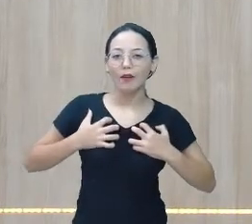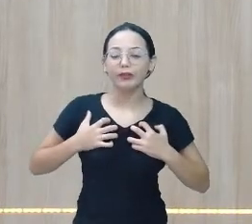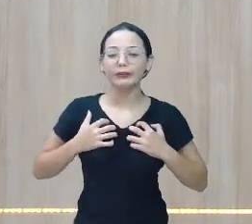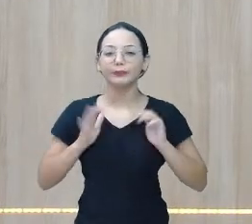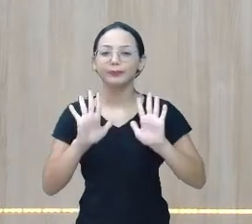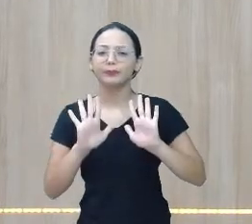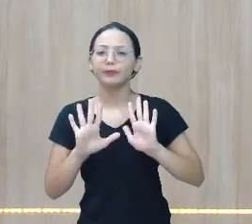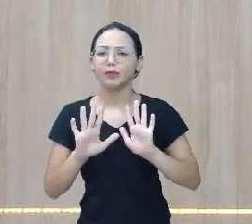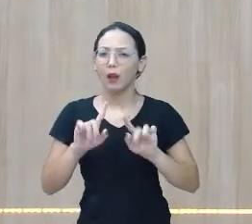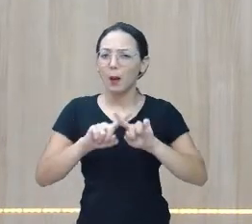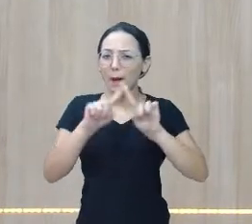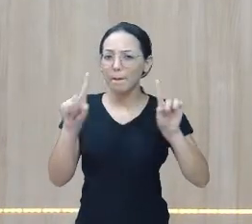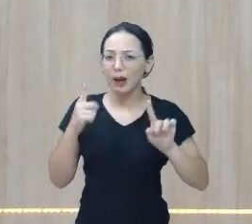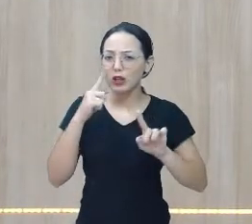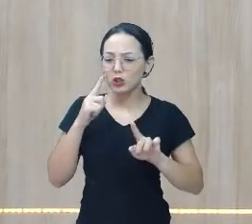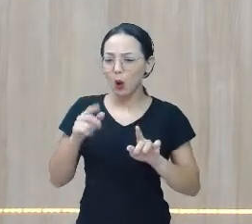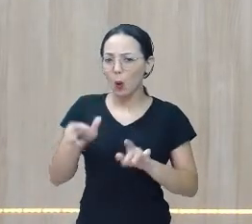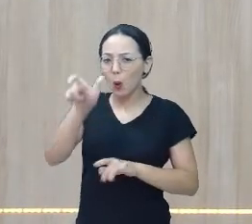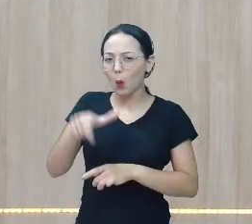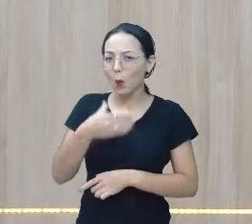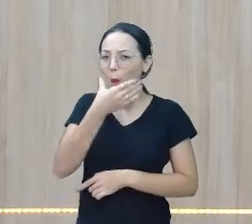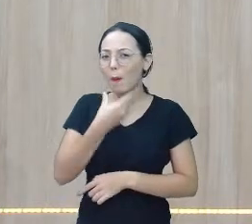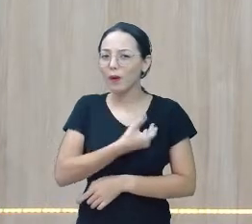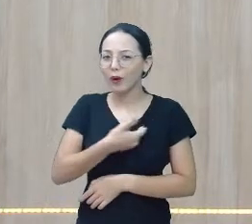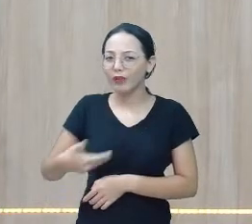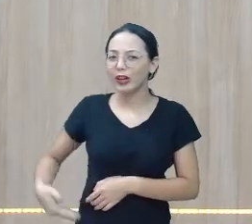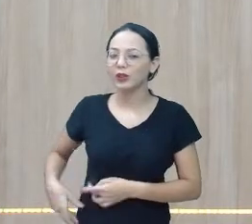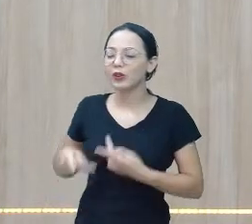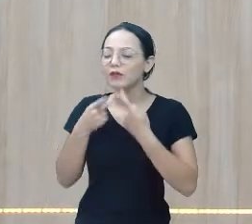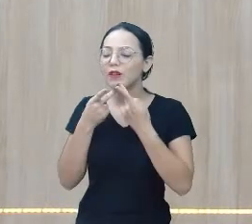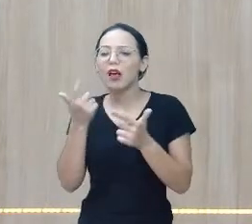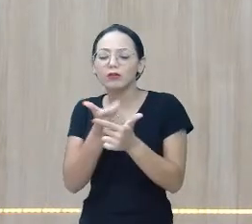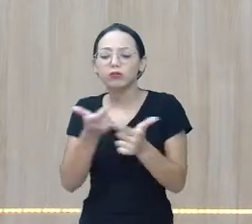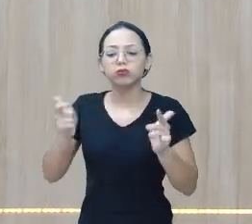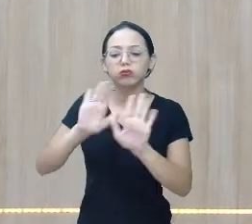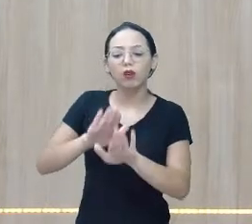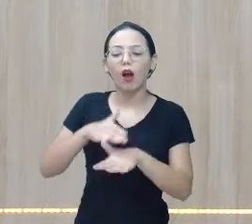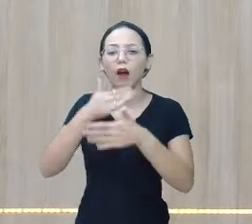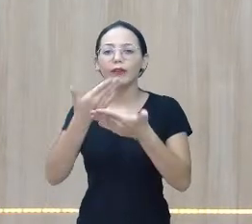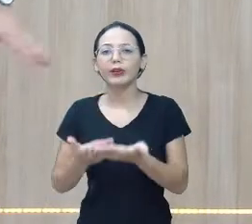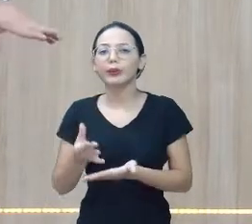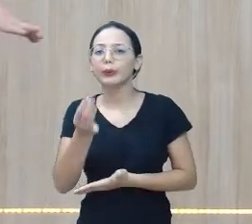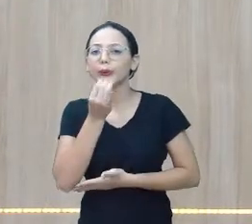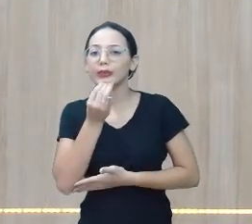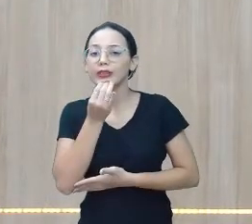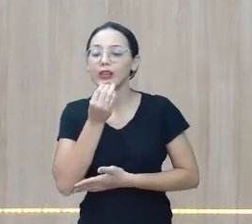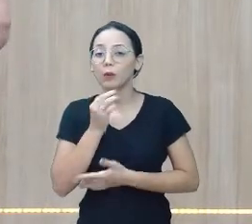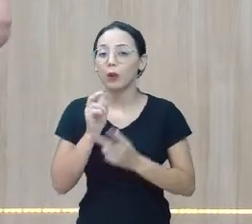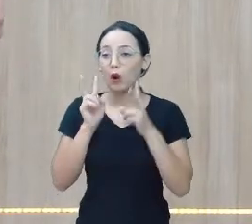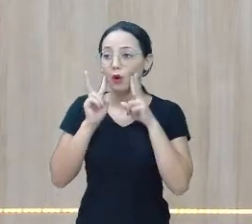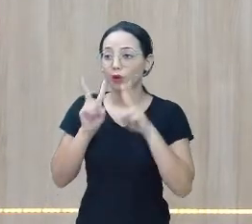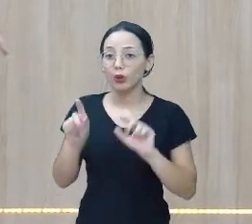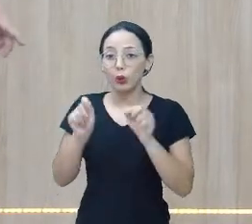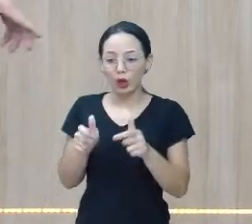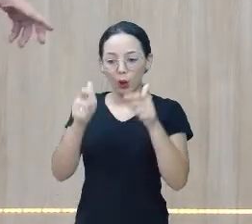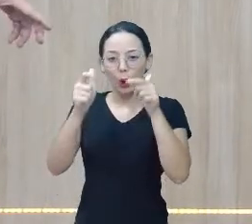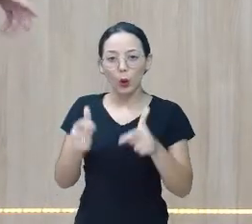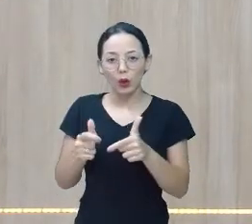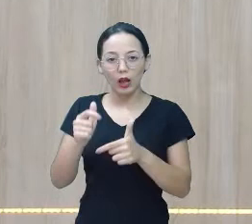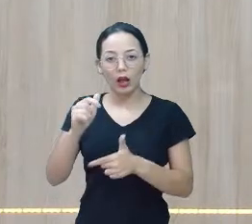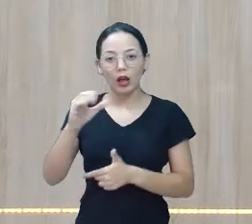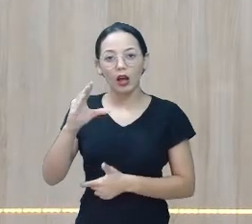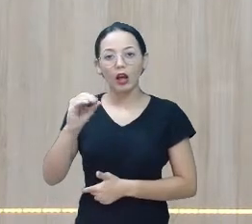imperador organizava um grande evento. Tipo, vou pegar, por exemplo, a gente viu o Coliseu. Então,